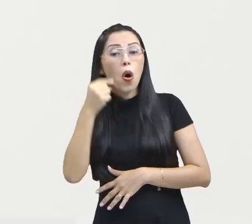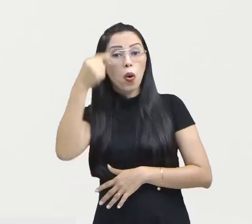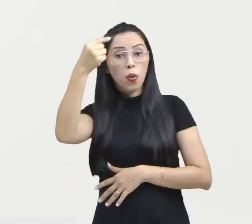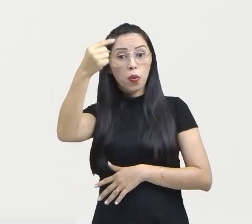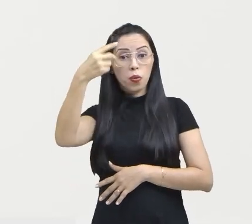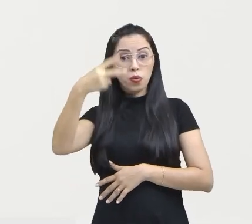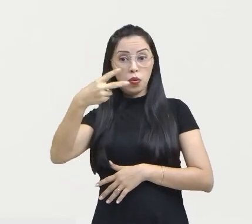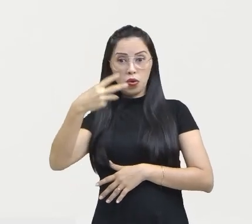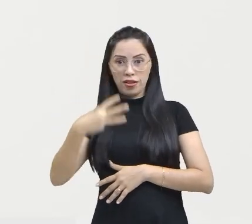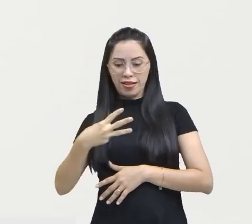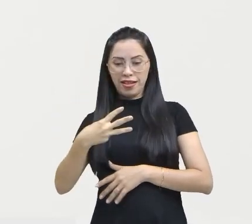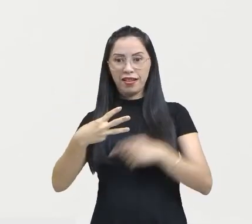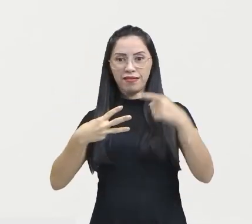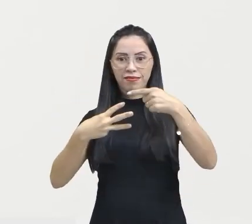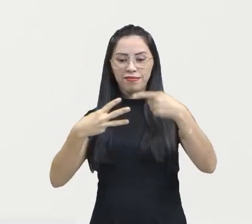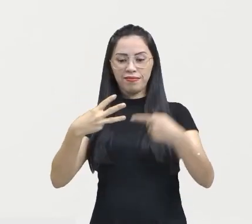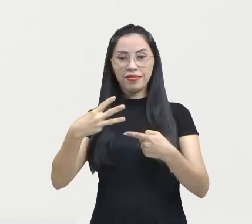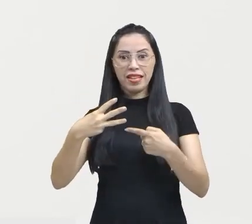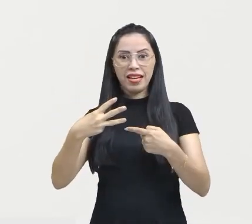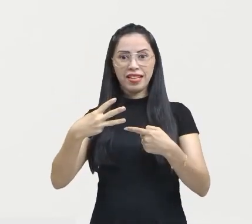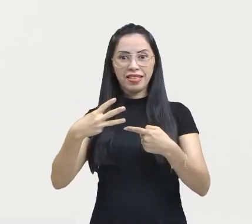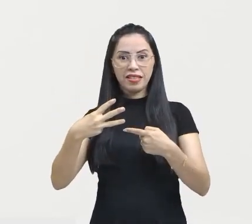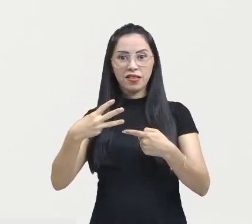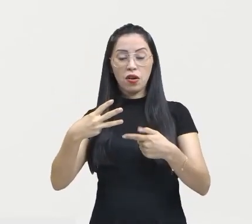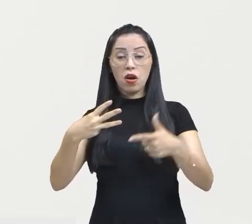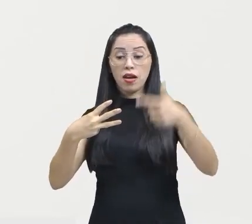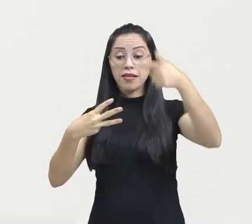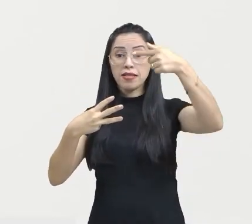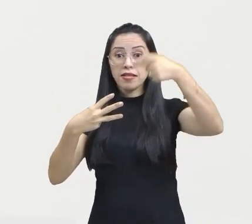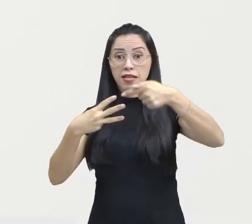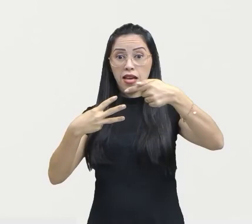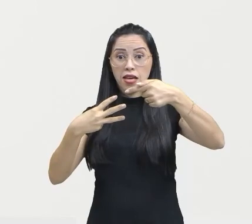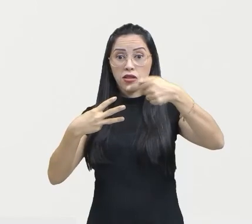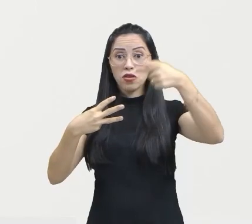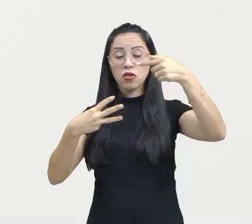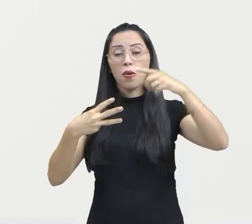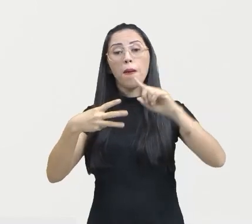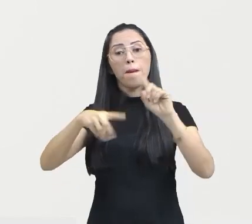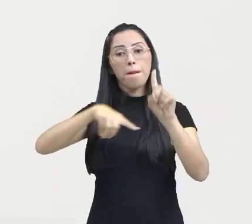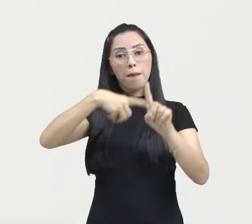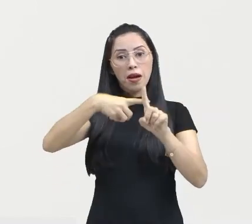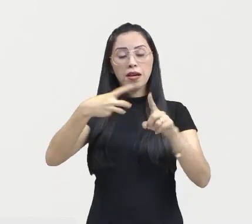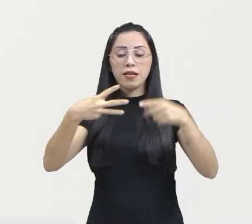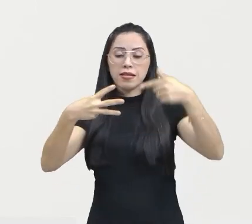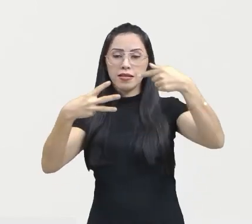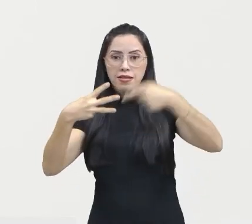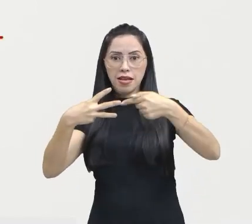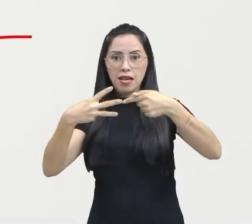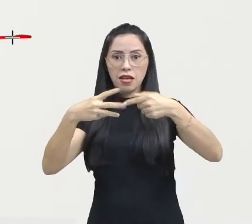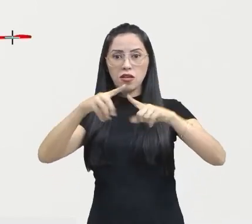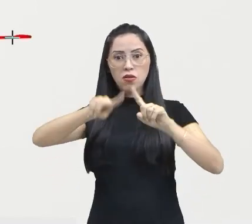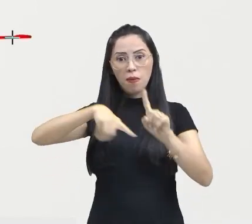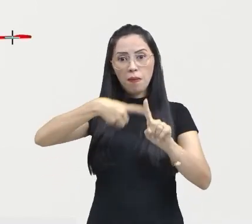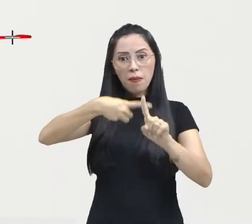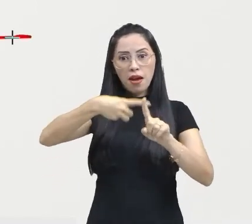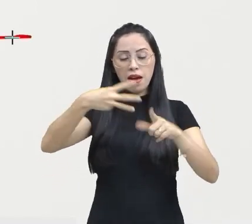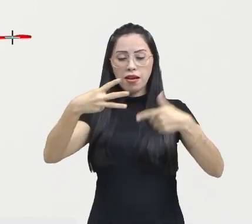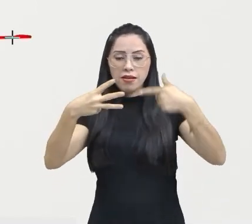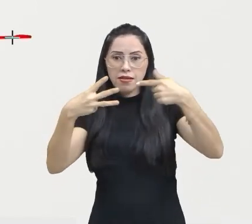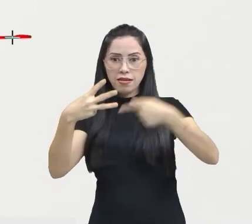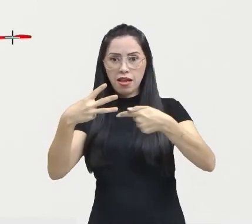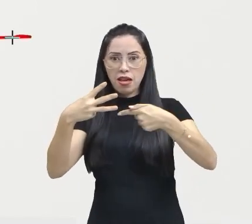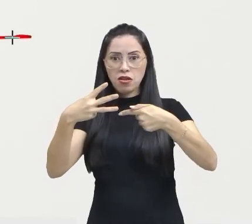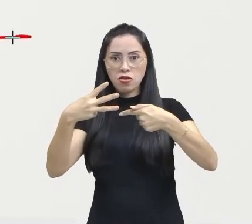semanas. Então, nós temos 7 dias, mais 7 dias, mais 7 dias. Ou seja, nós